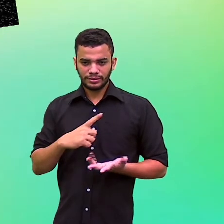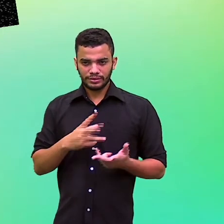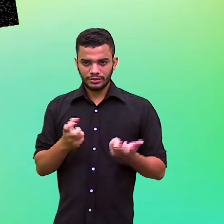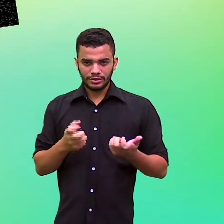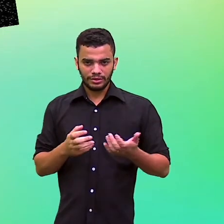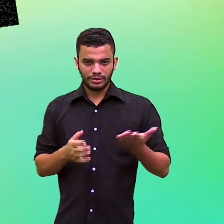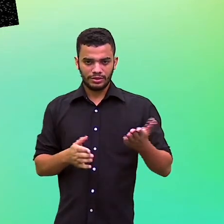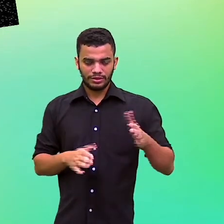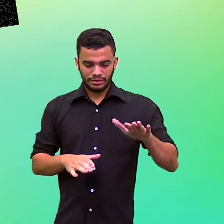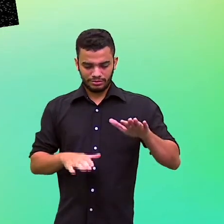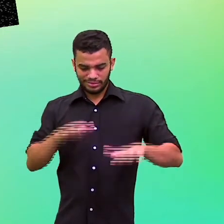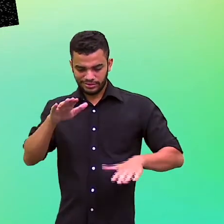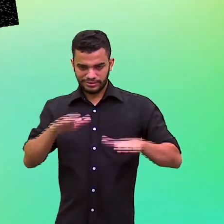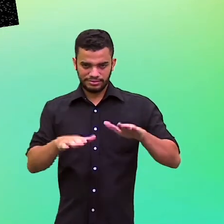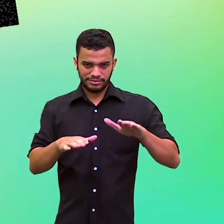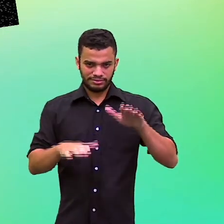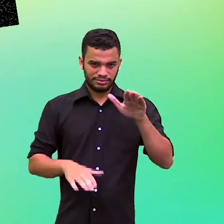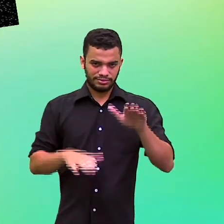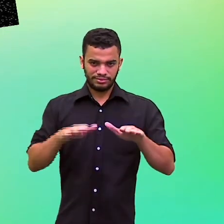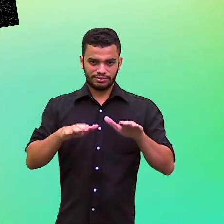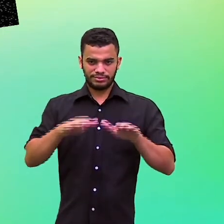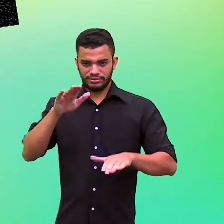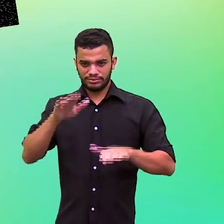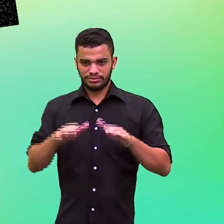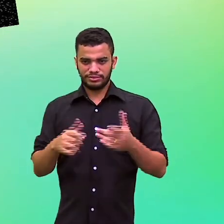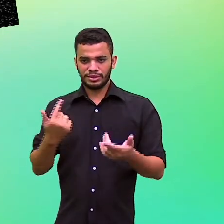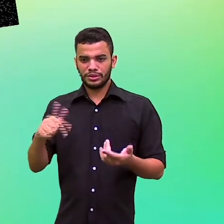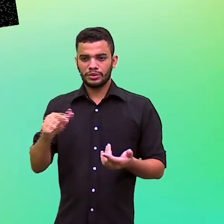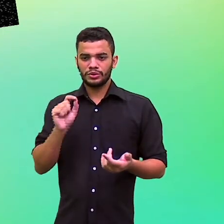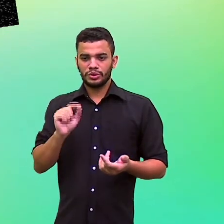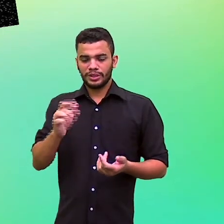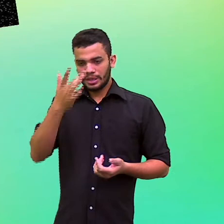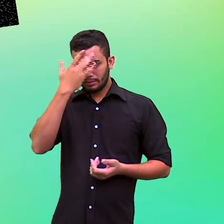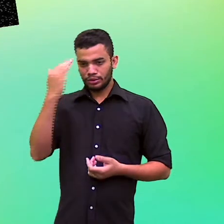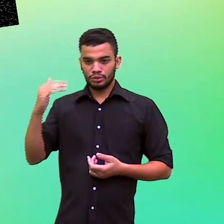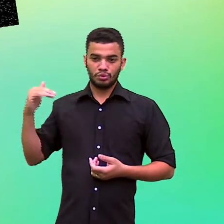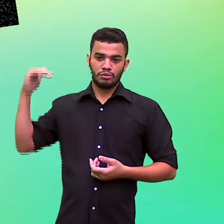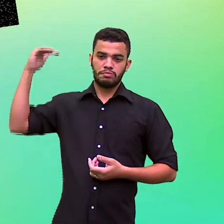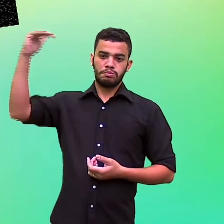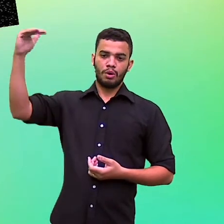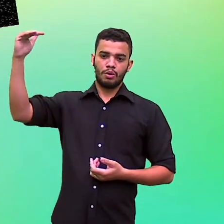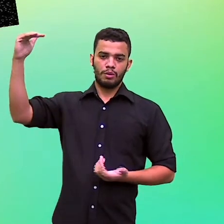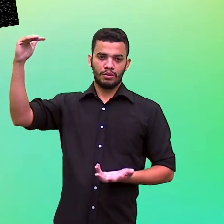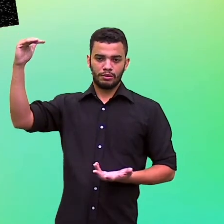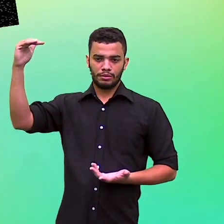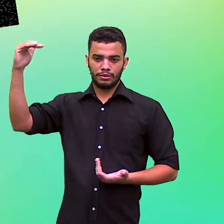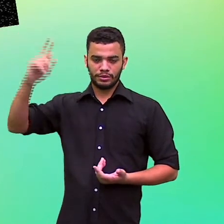Essa instabilidade é a ausência de uma autoridade. Quais foram as